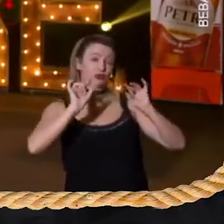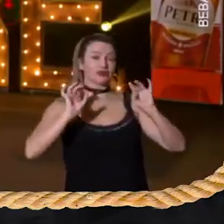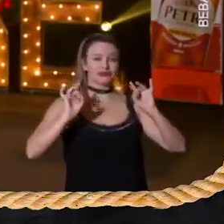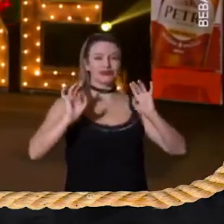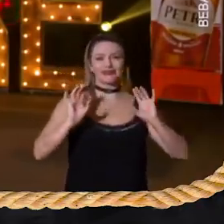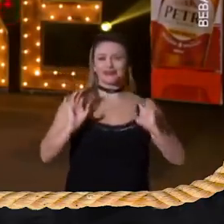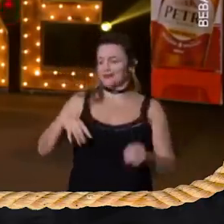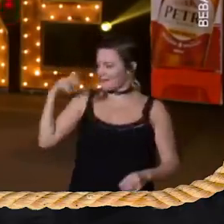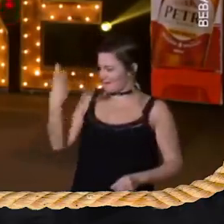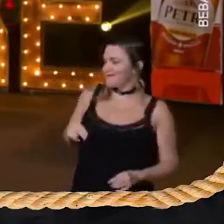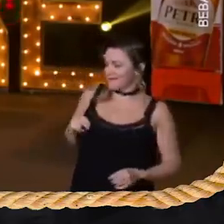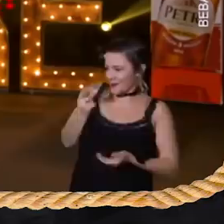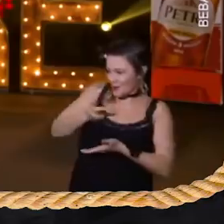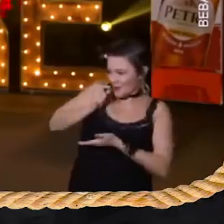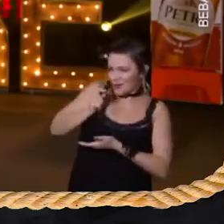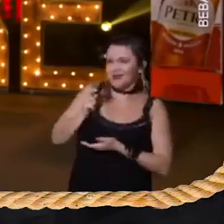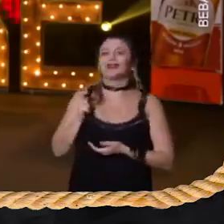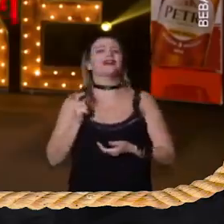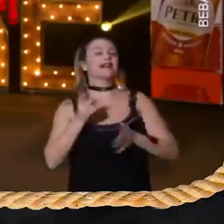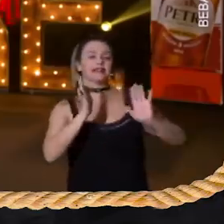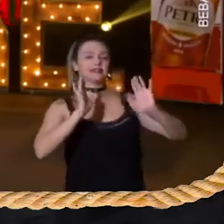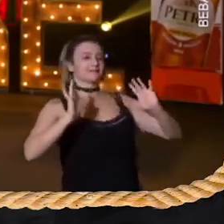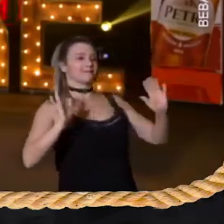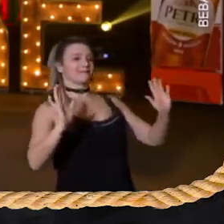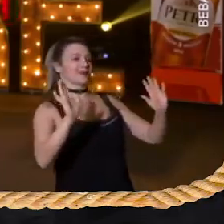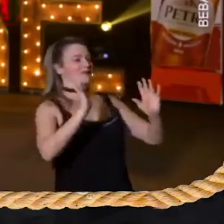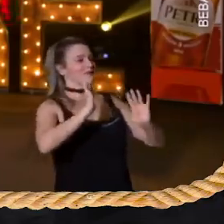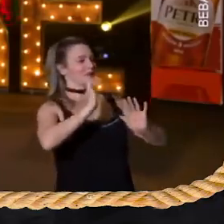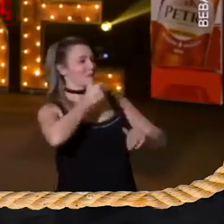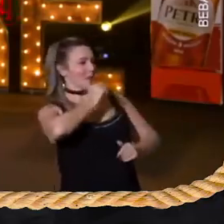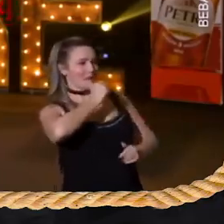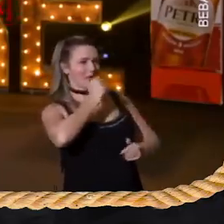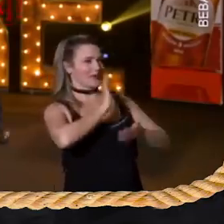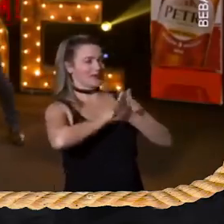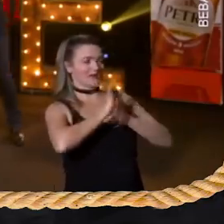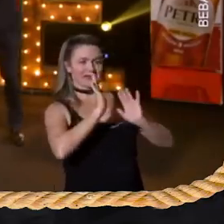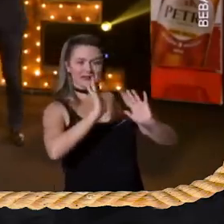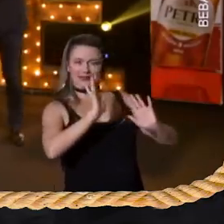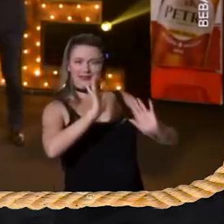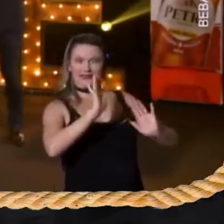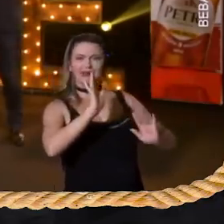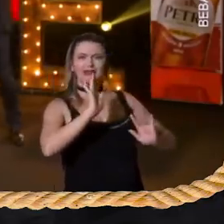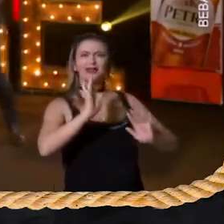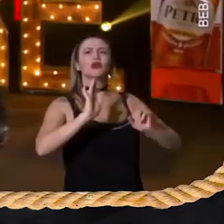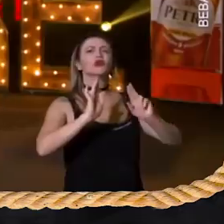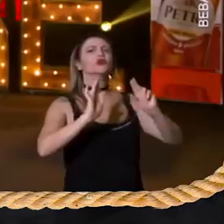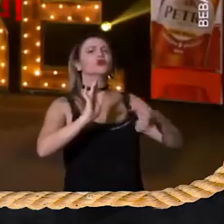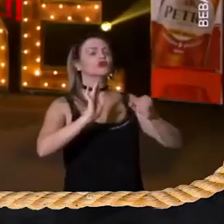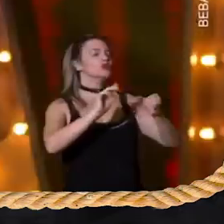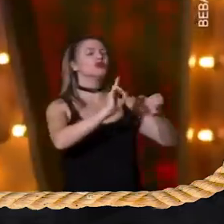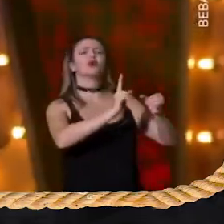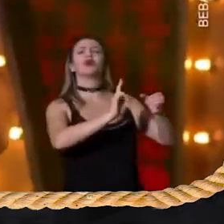pra não começar, não? Eu não tô bebendo, vou beber um... Como é que chama esse trem aqui? Isso é... Chá.